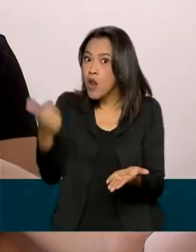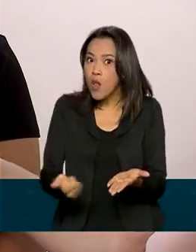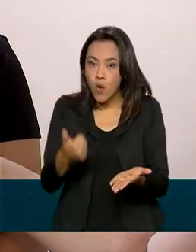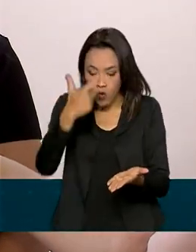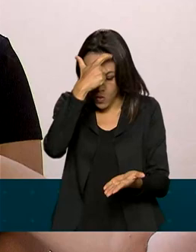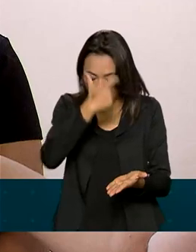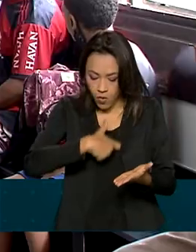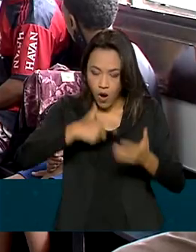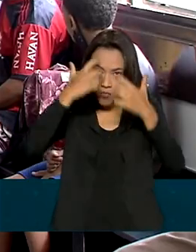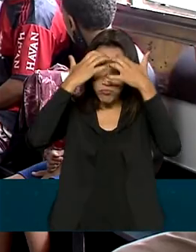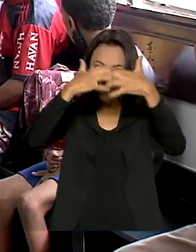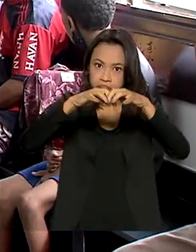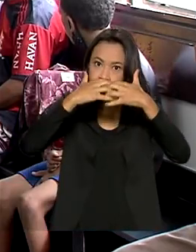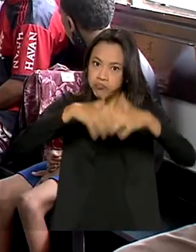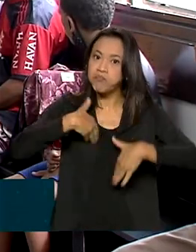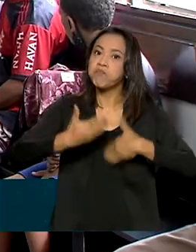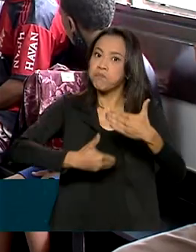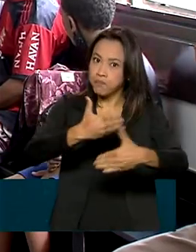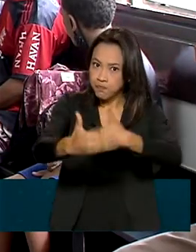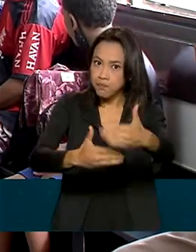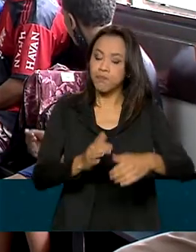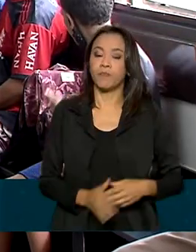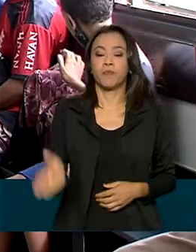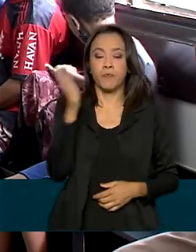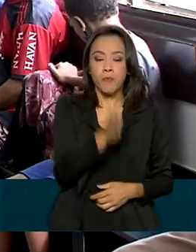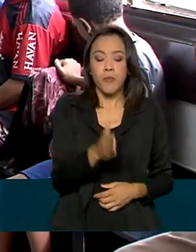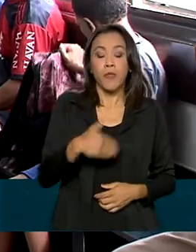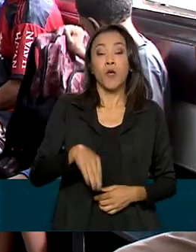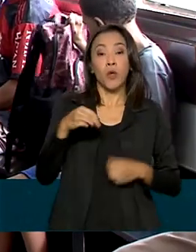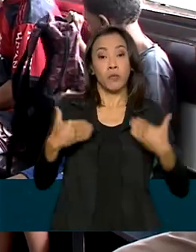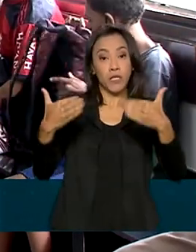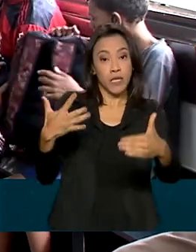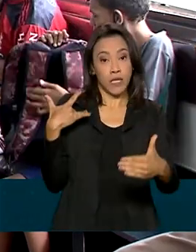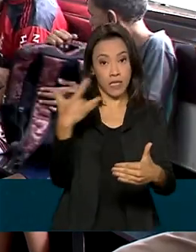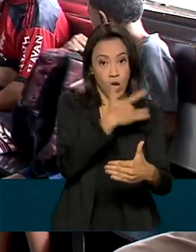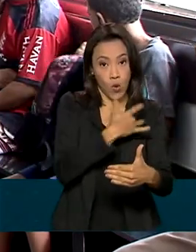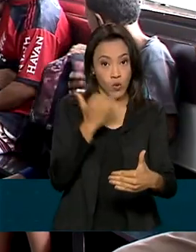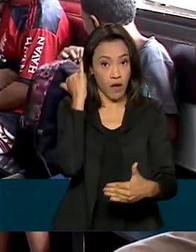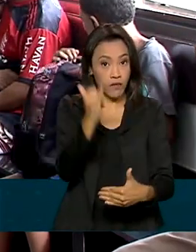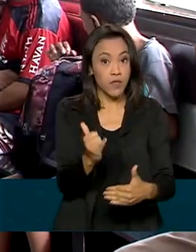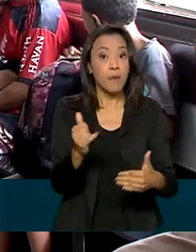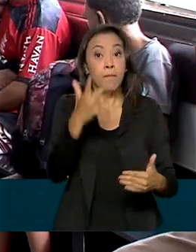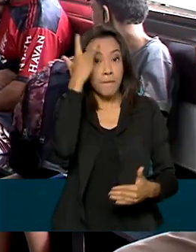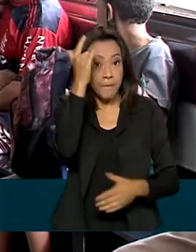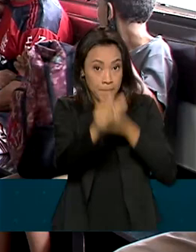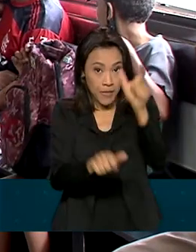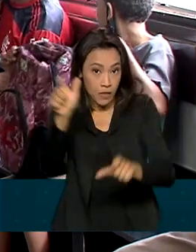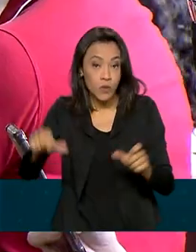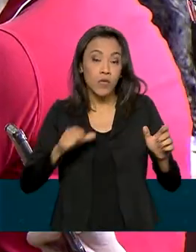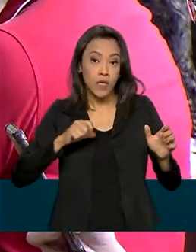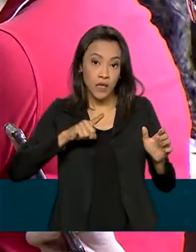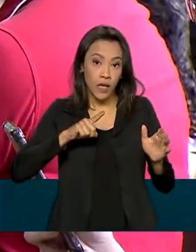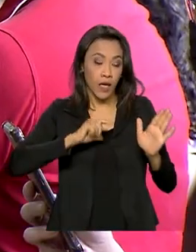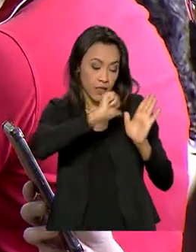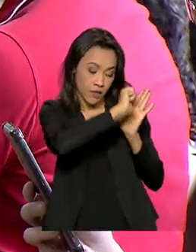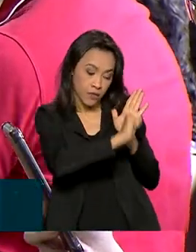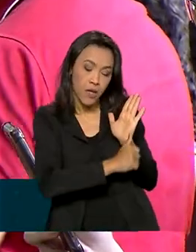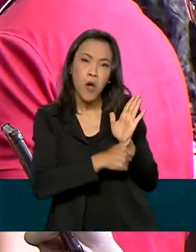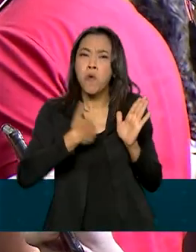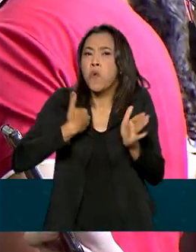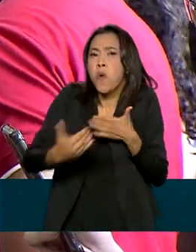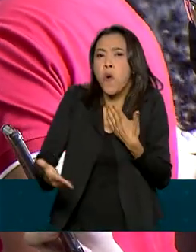100% segundo o Ministério da Saúde pessoas com síndrome de down podem ser acolhidas em